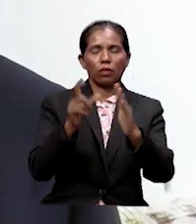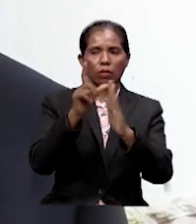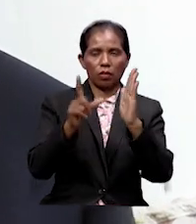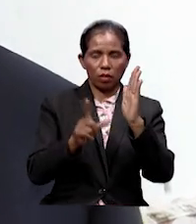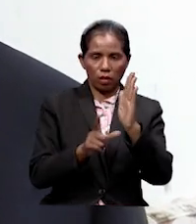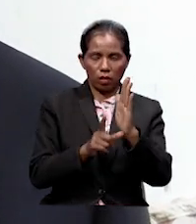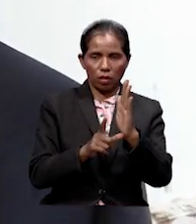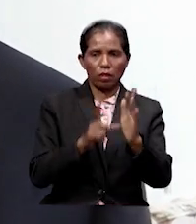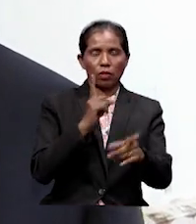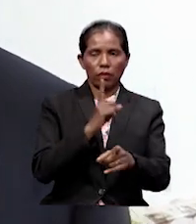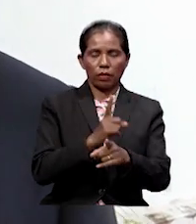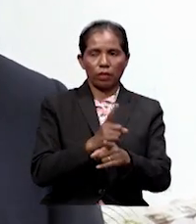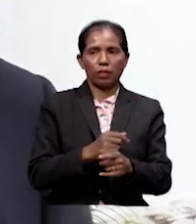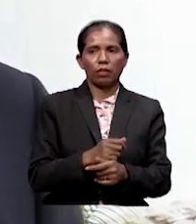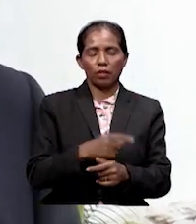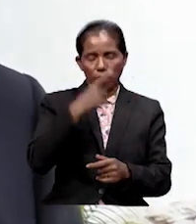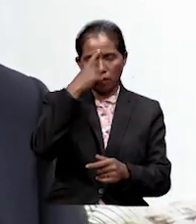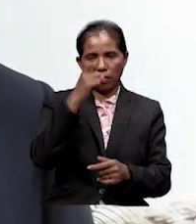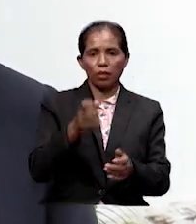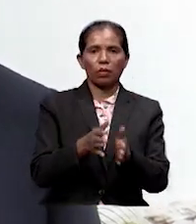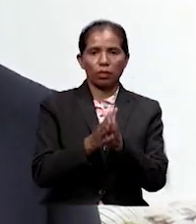vigor tamba ne husu bai